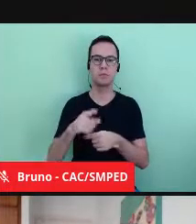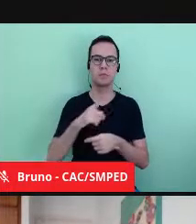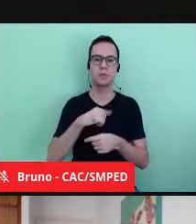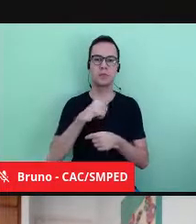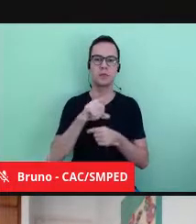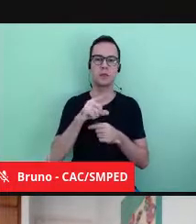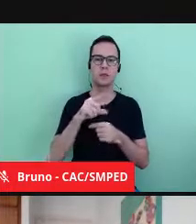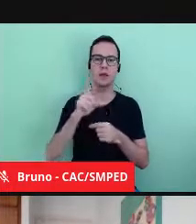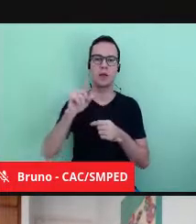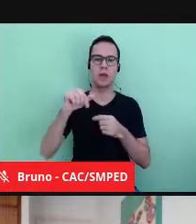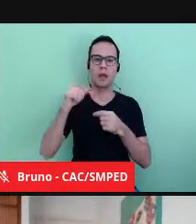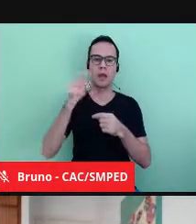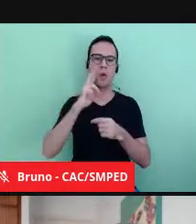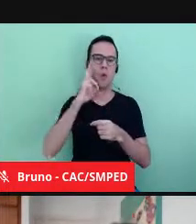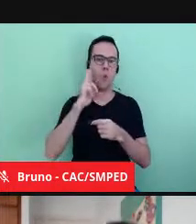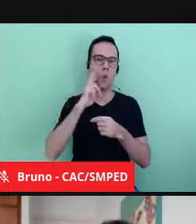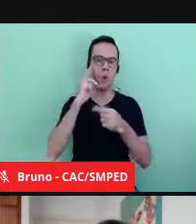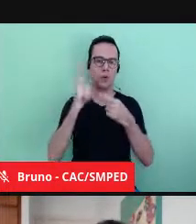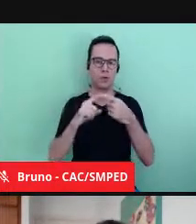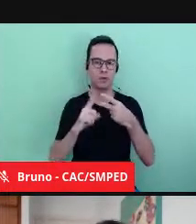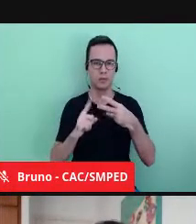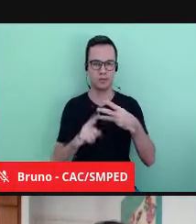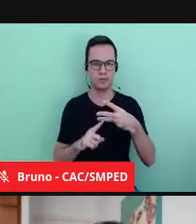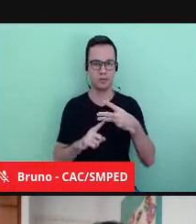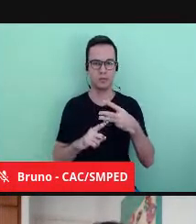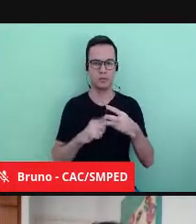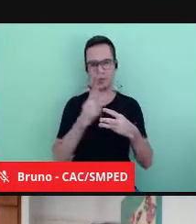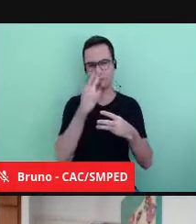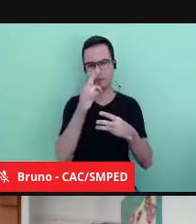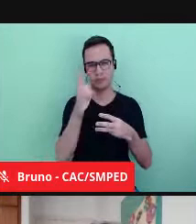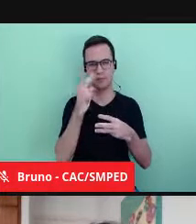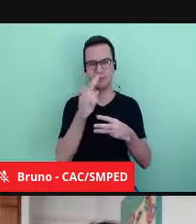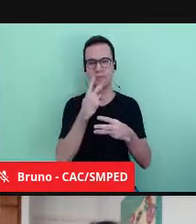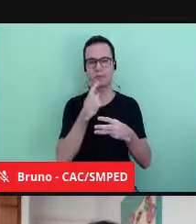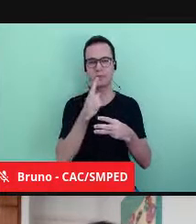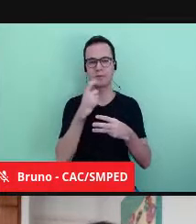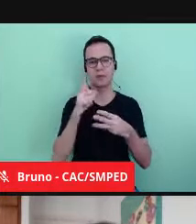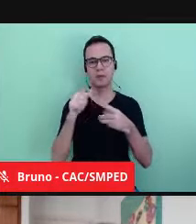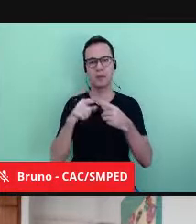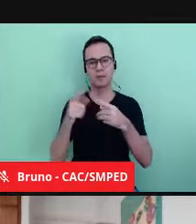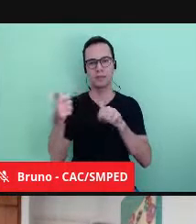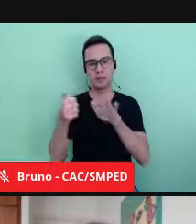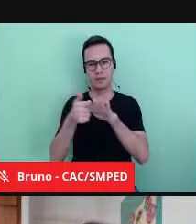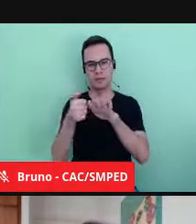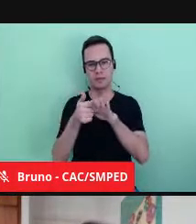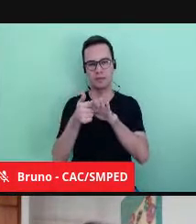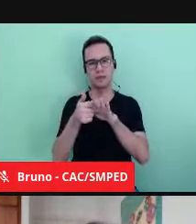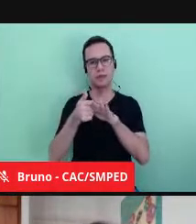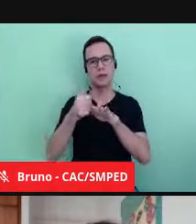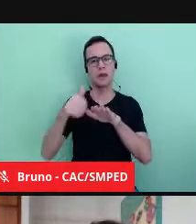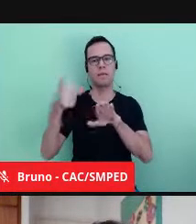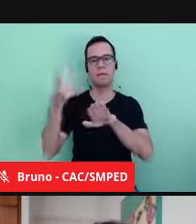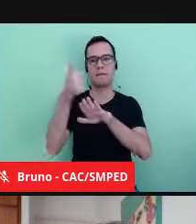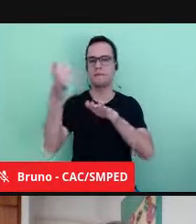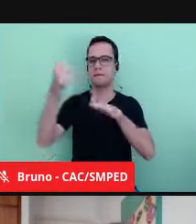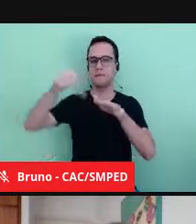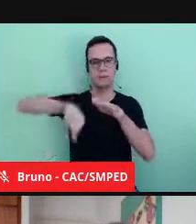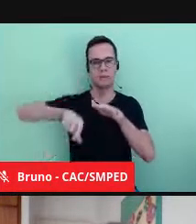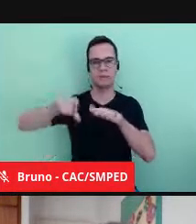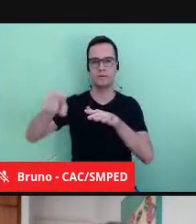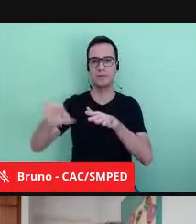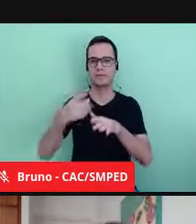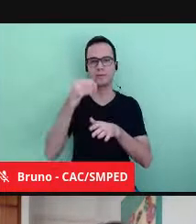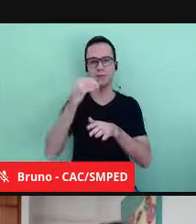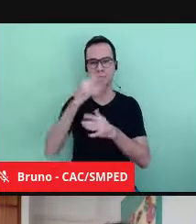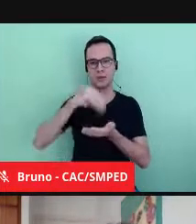essa composição de cores aqui vermelhas, que vão da vulnerabilidade média, vulnerabilidade alta e vulnerabilidade muito